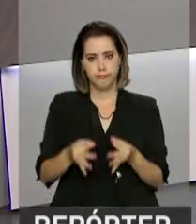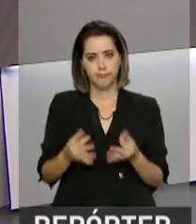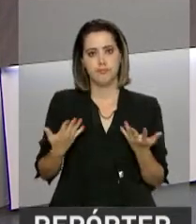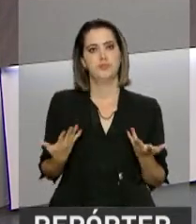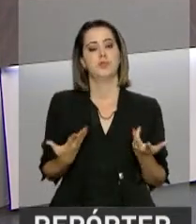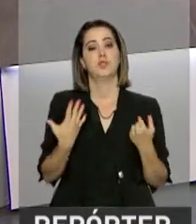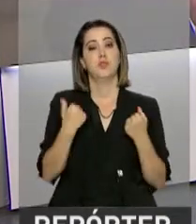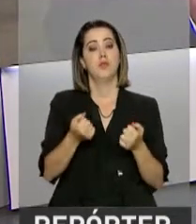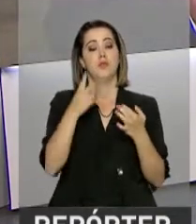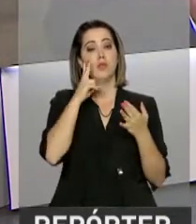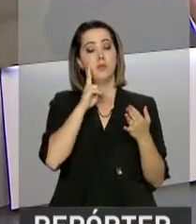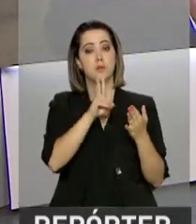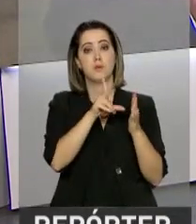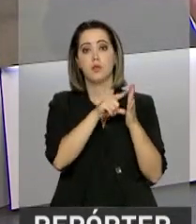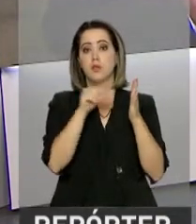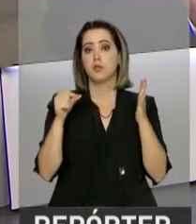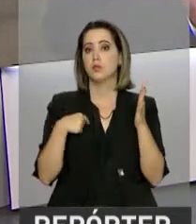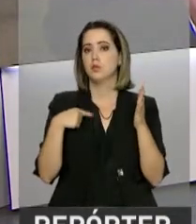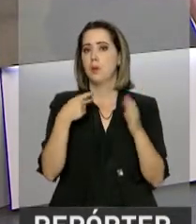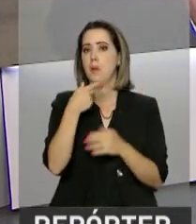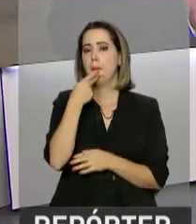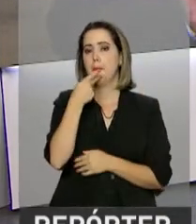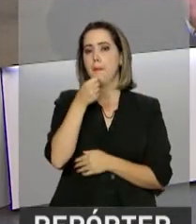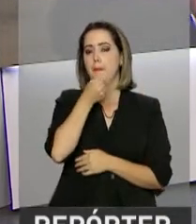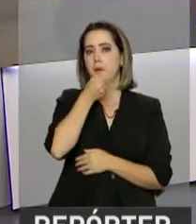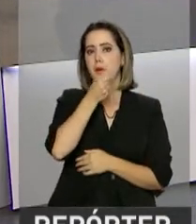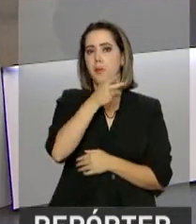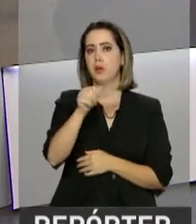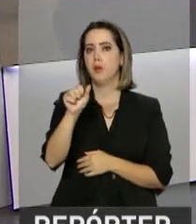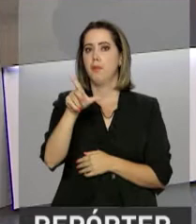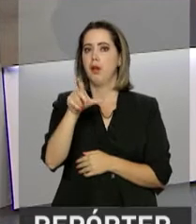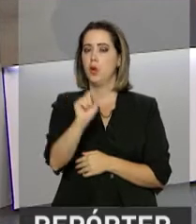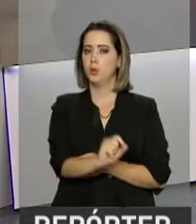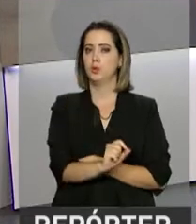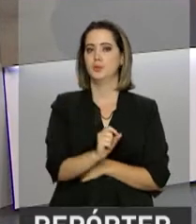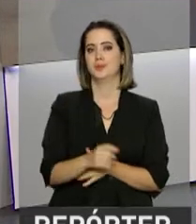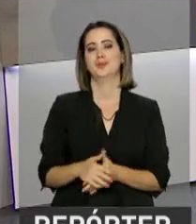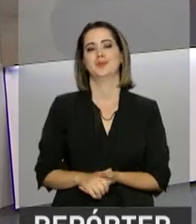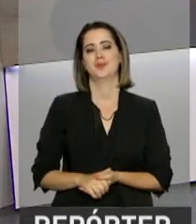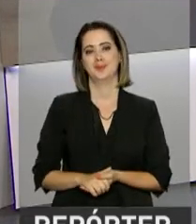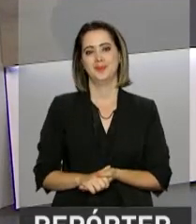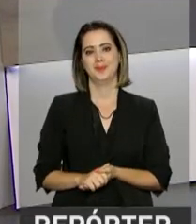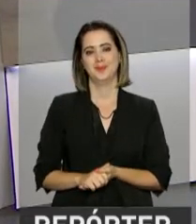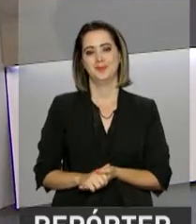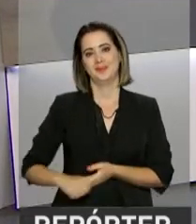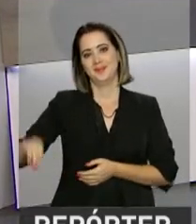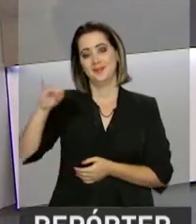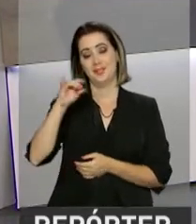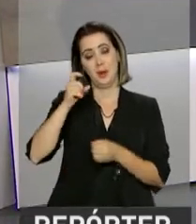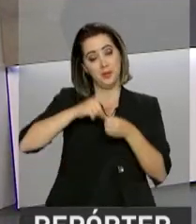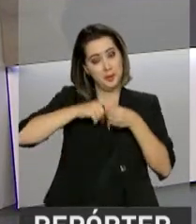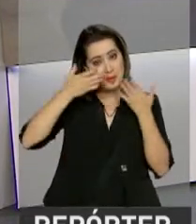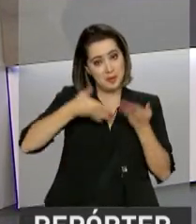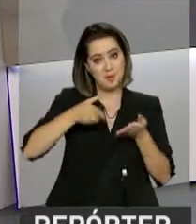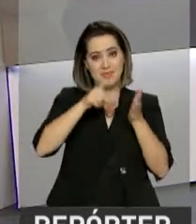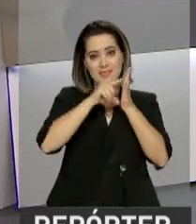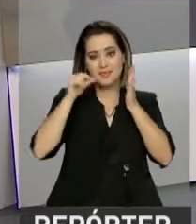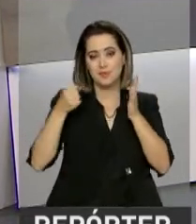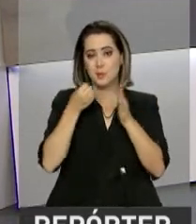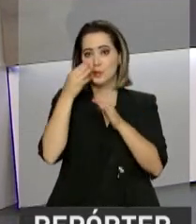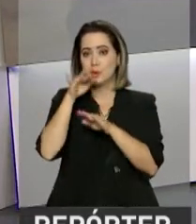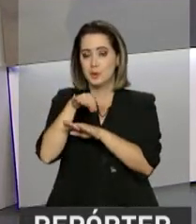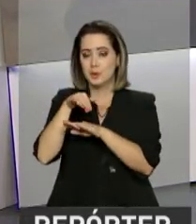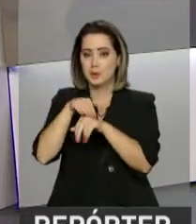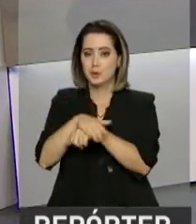do Planalto, o repórter Paulo La Salvia tem as informações para a gente. Olá, Paulo. Boa noite mais uma vez. Voltamos aqui do Palácio Planalto. Boa